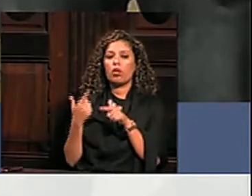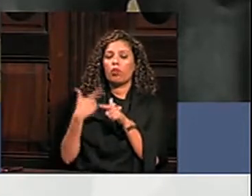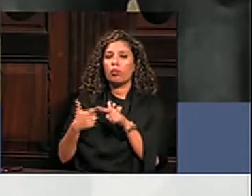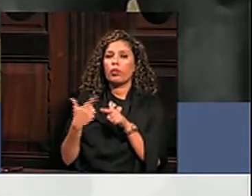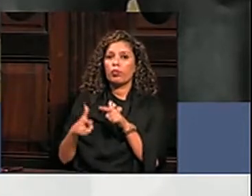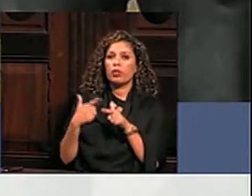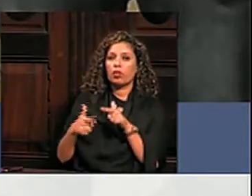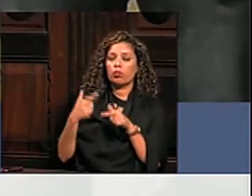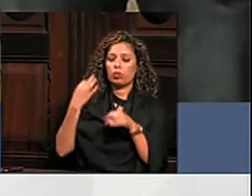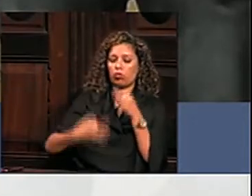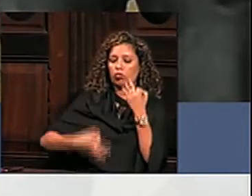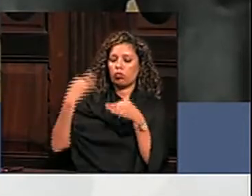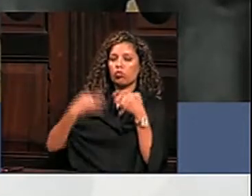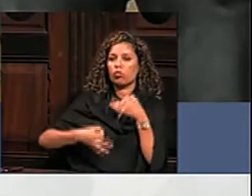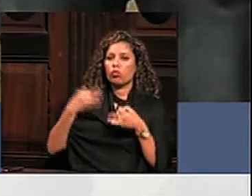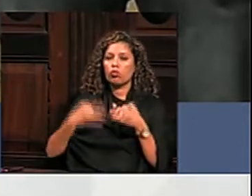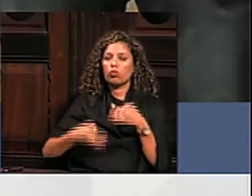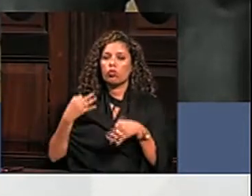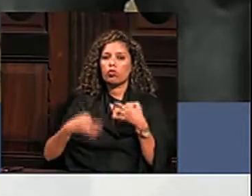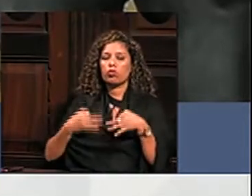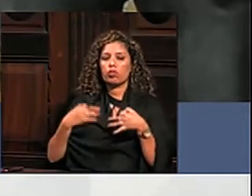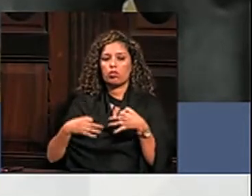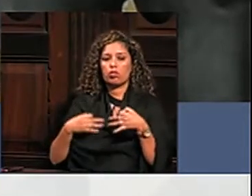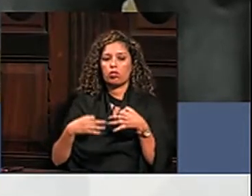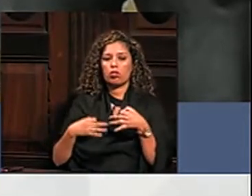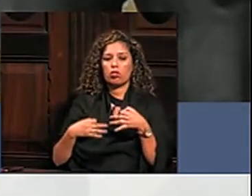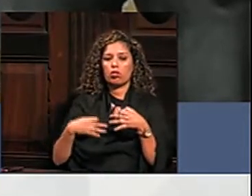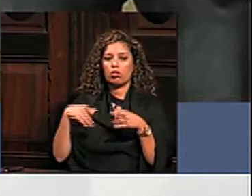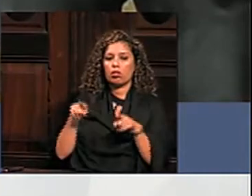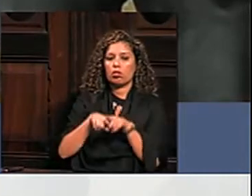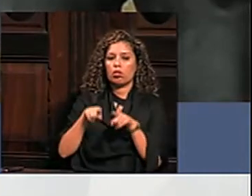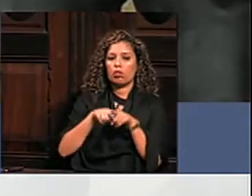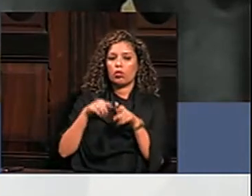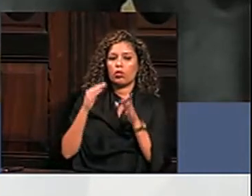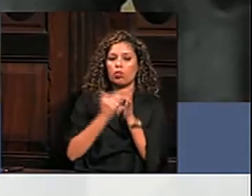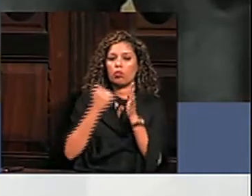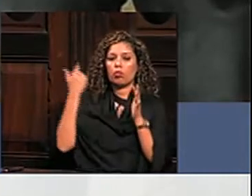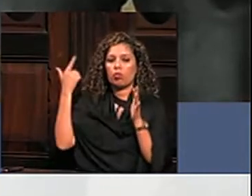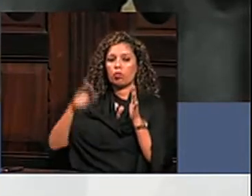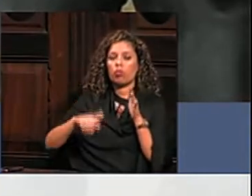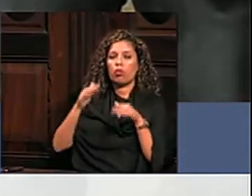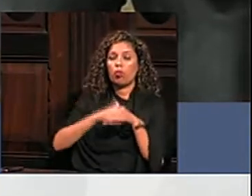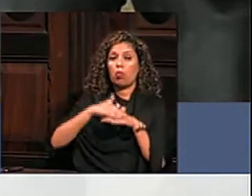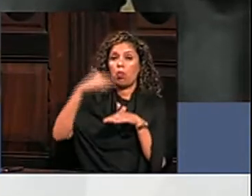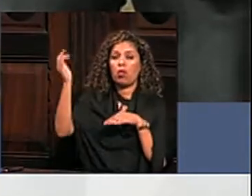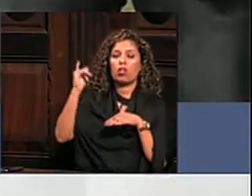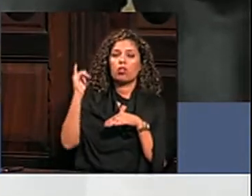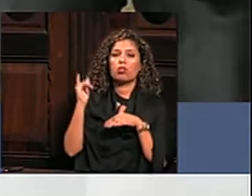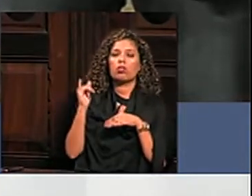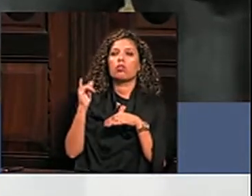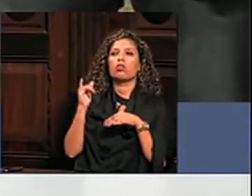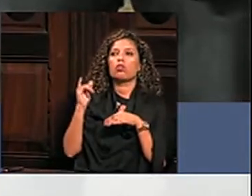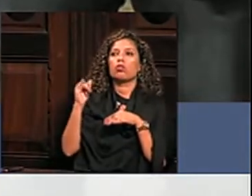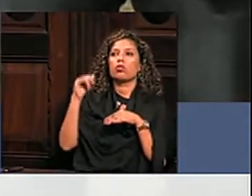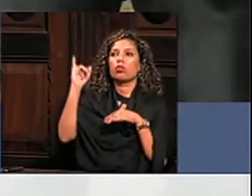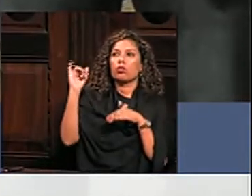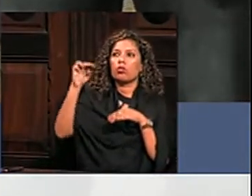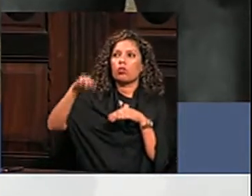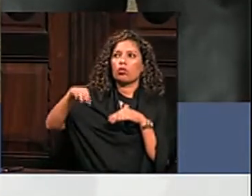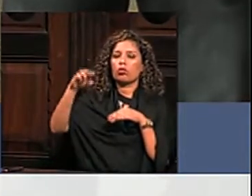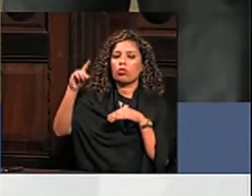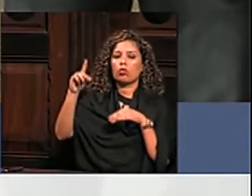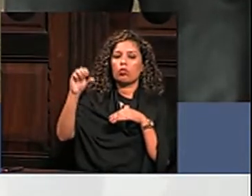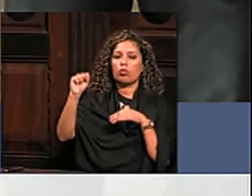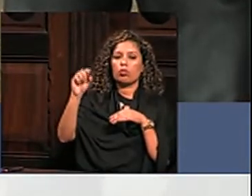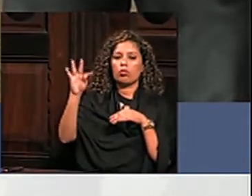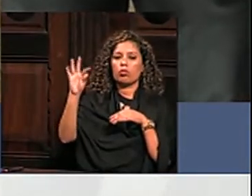de Justiça com relação a esse tema e o campeão de carga tributária da energia elétrica. Aliás, o estado